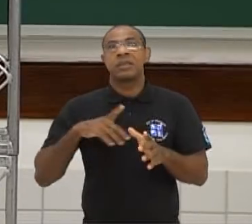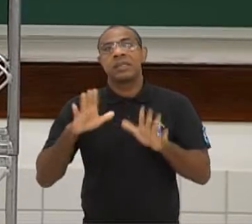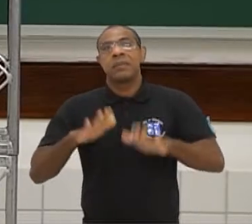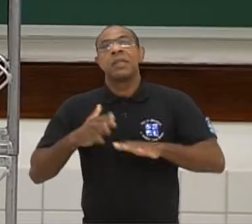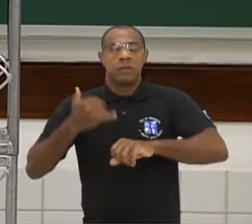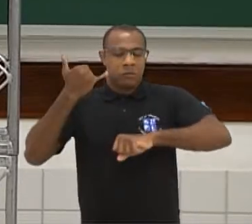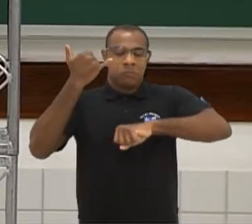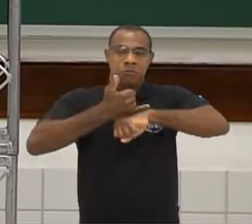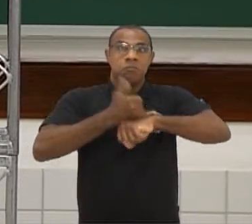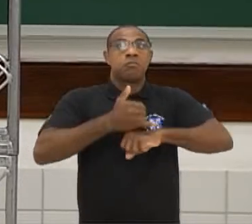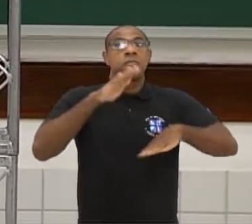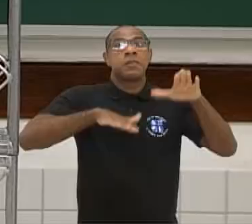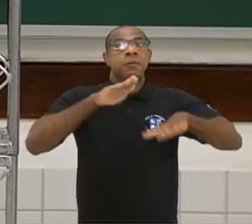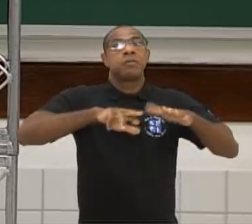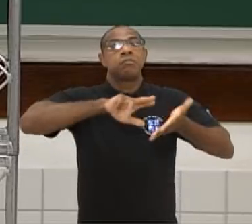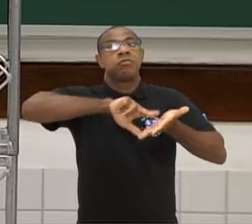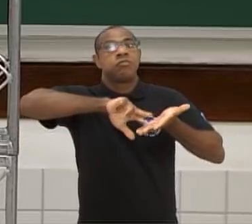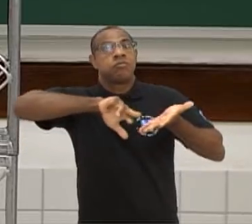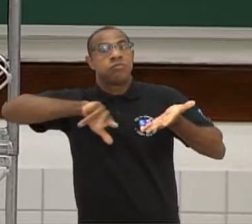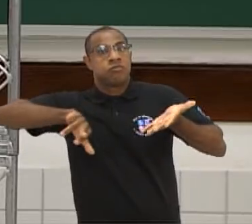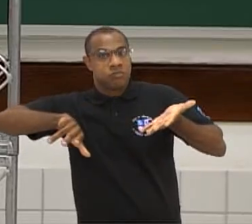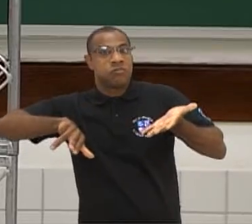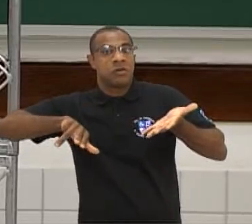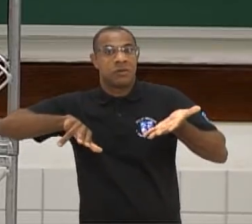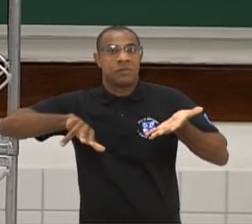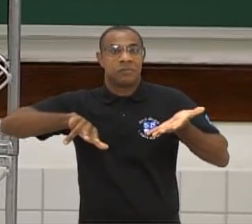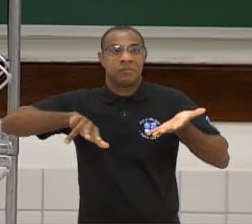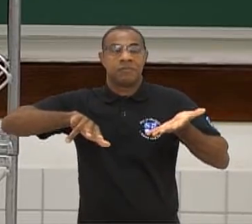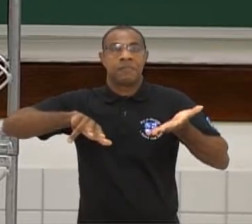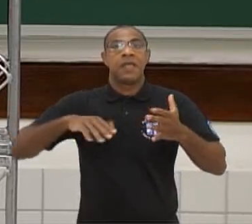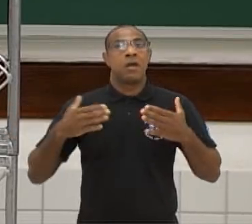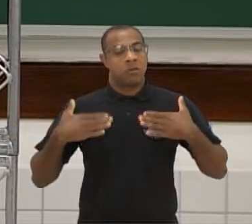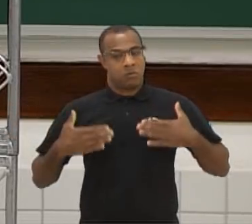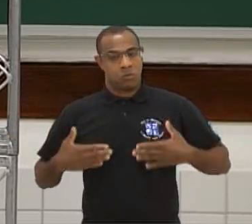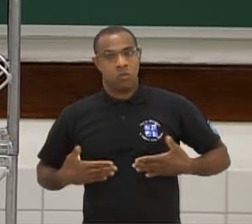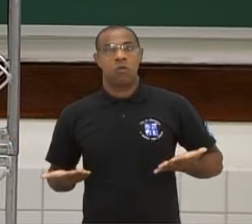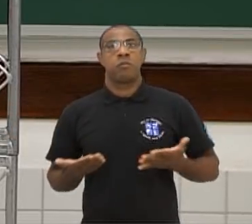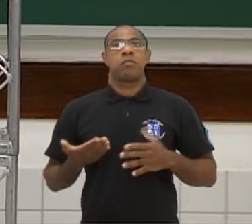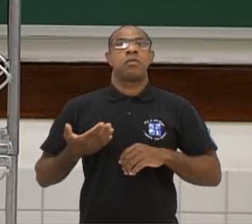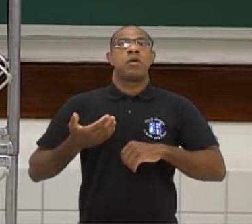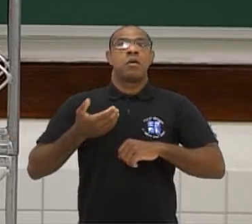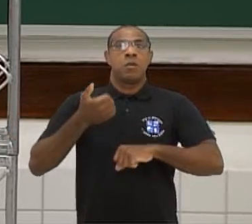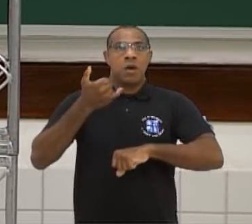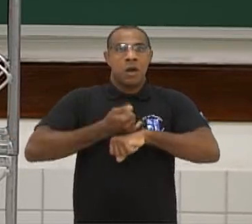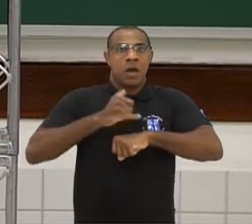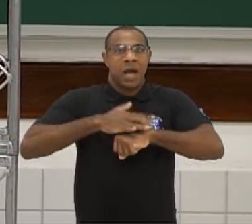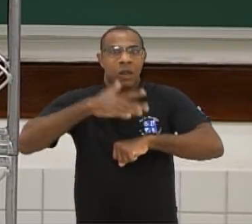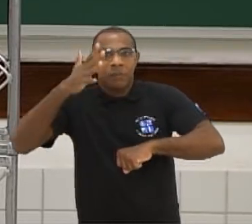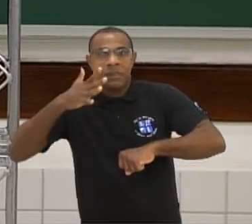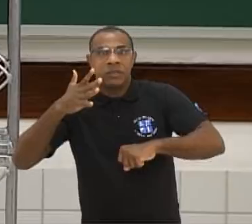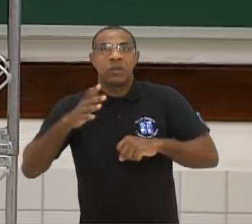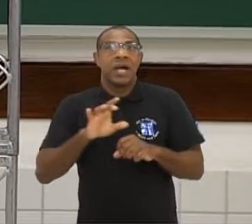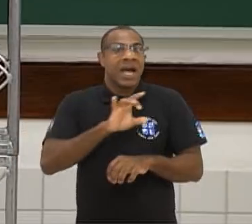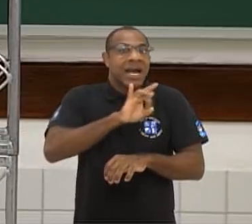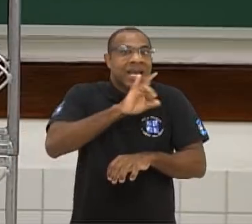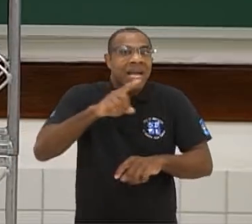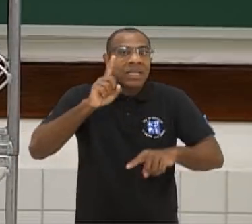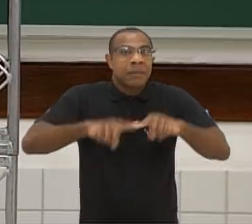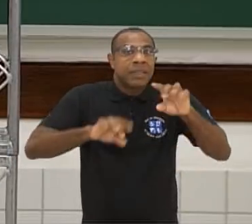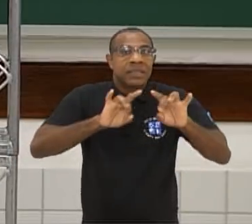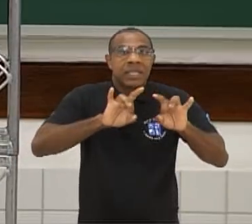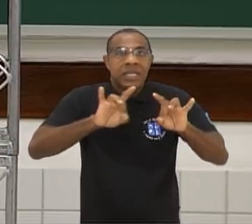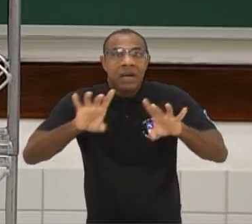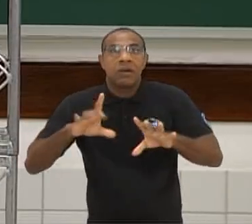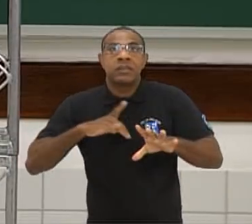para o cobre, uma para o alumínio, enfim, uma para o nosso corpo. Cada corpo, cada material